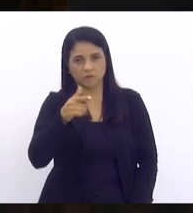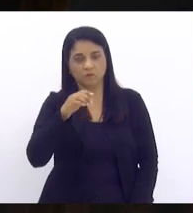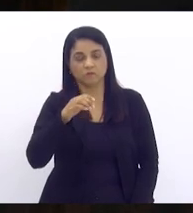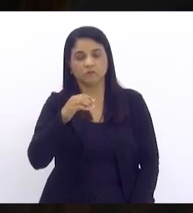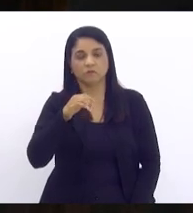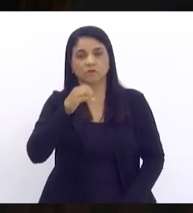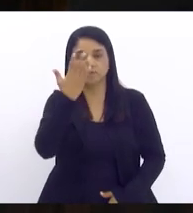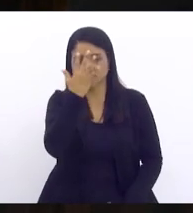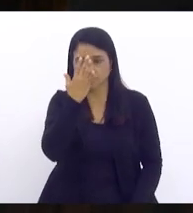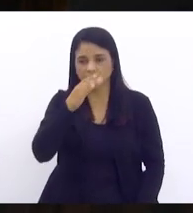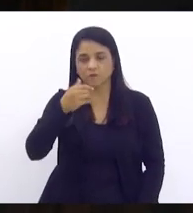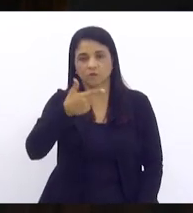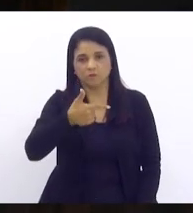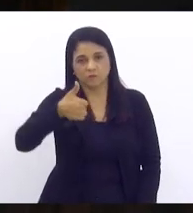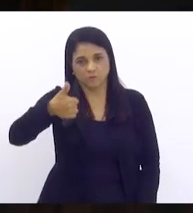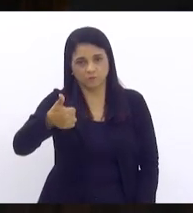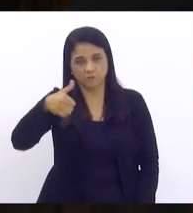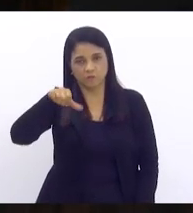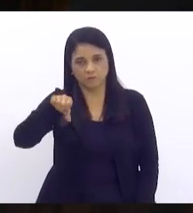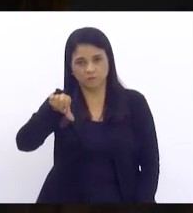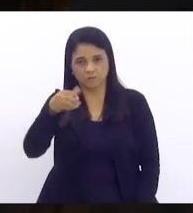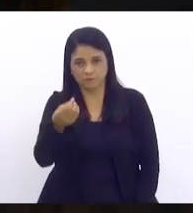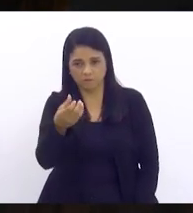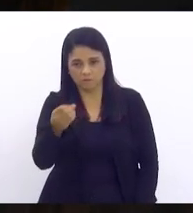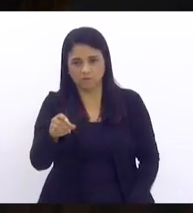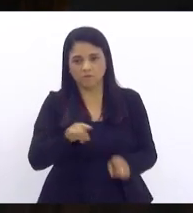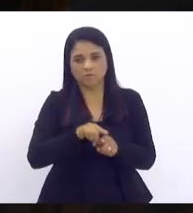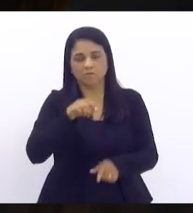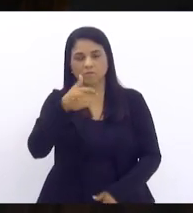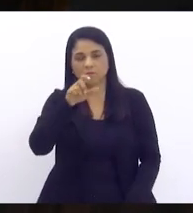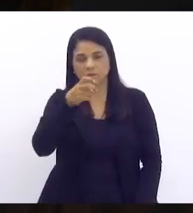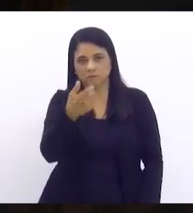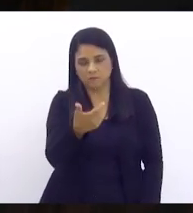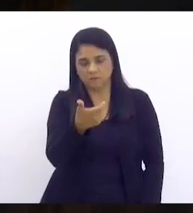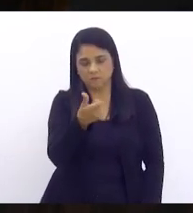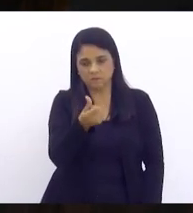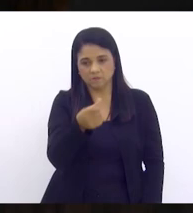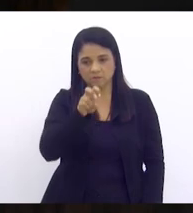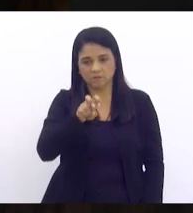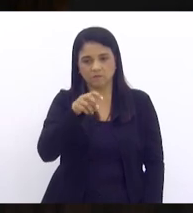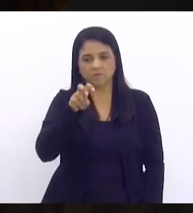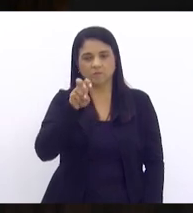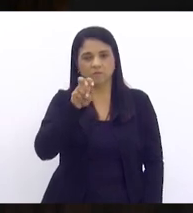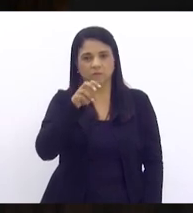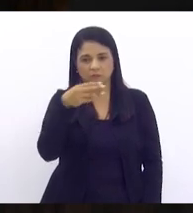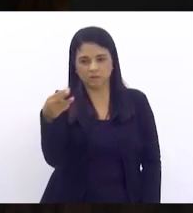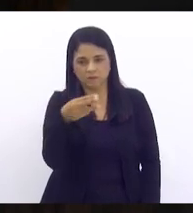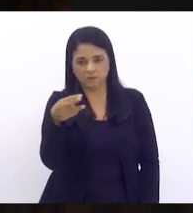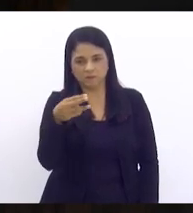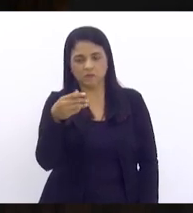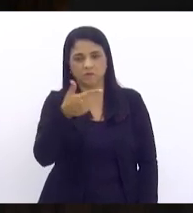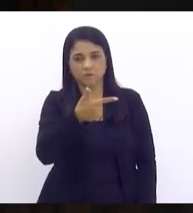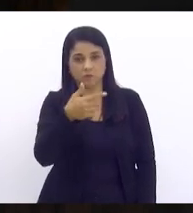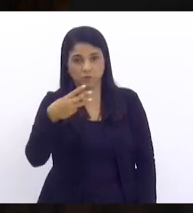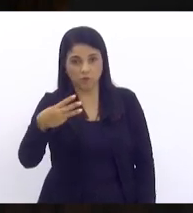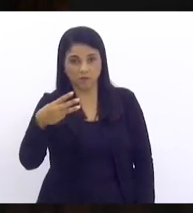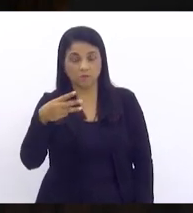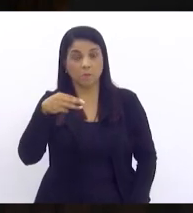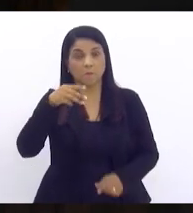Lei 6.533, de 24 de maio de 1978, que por